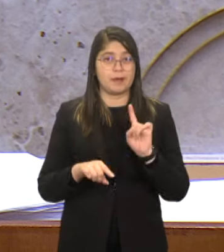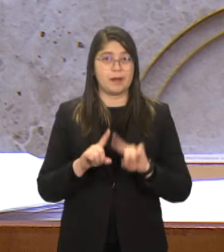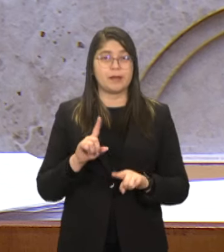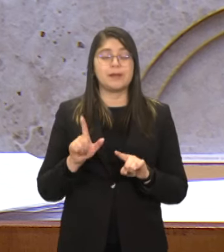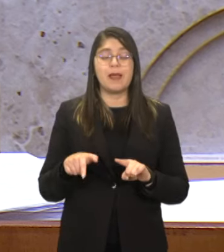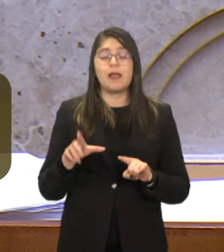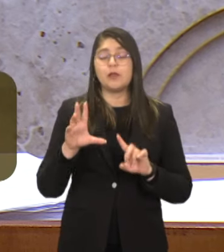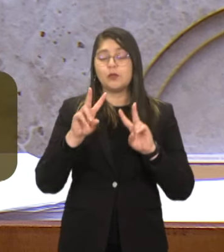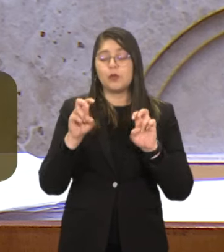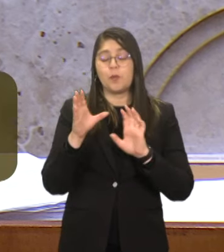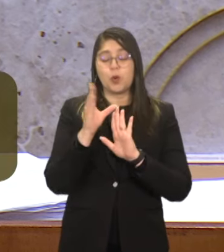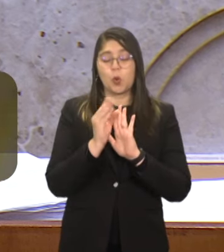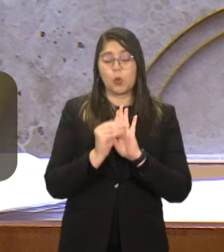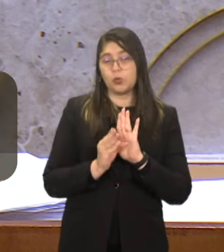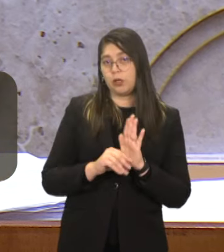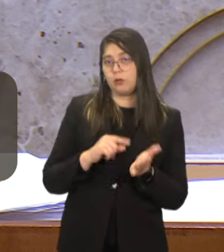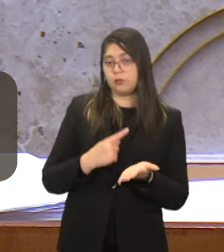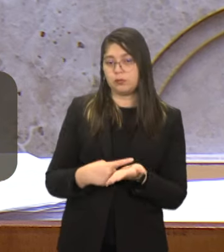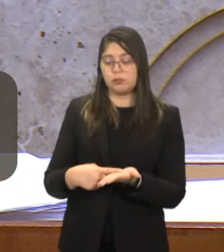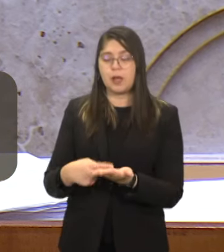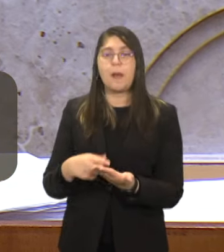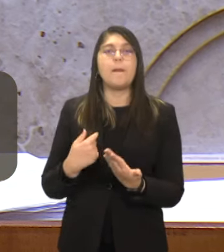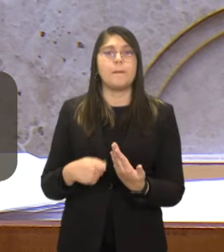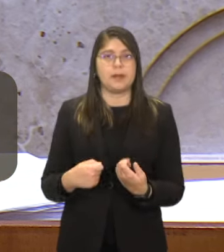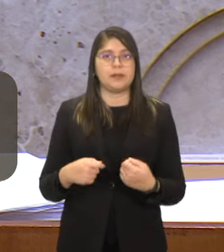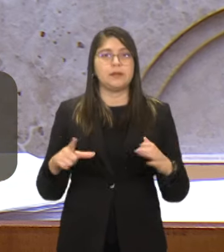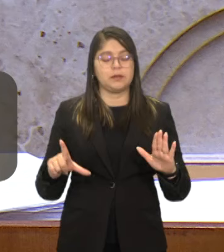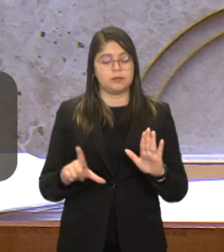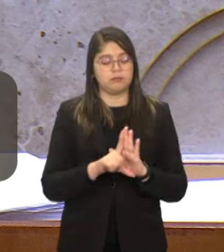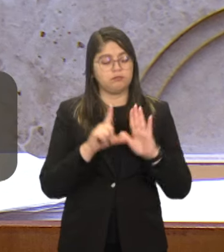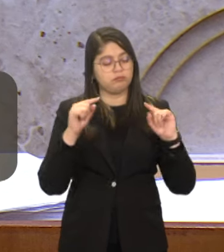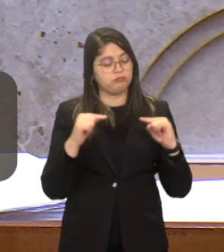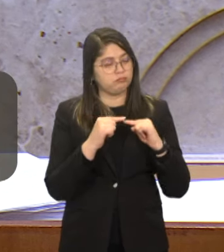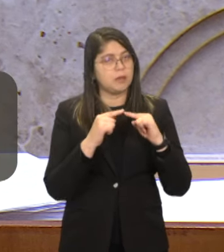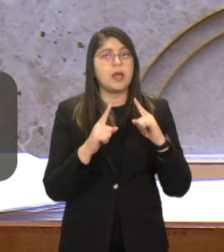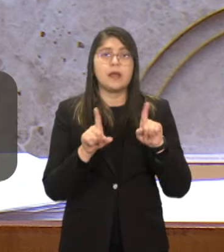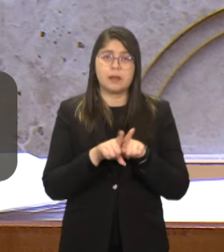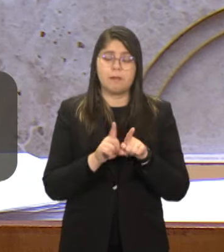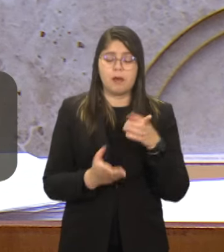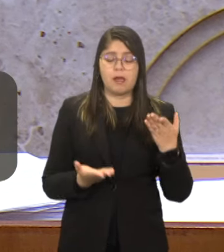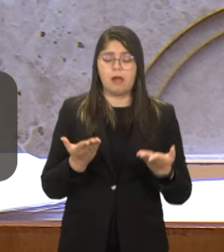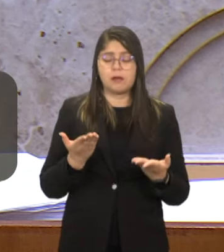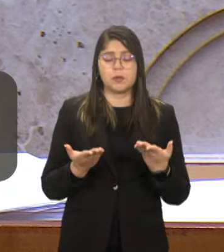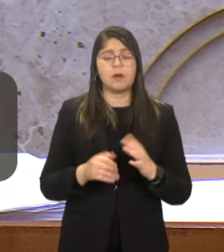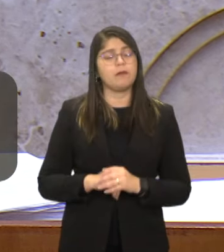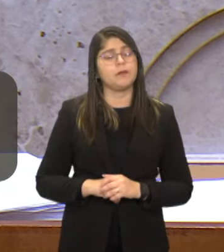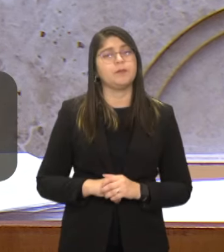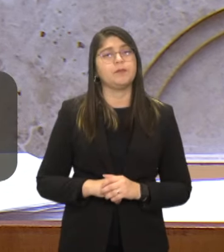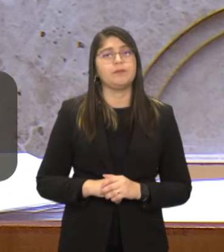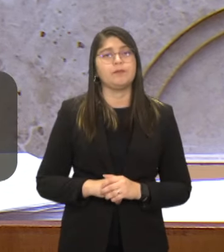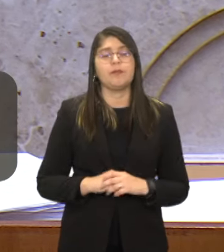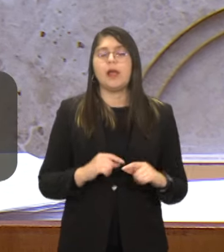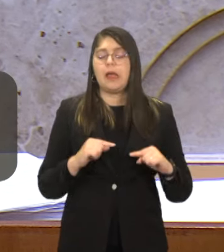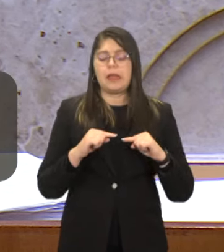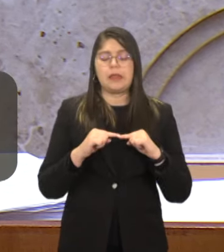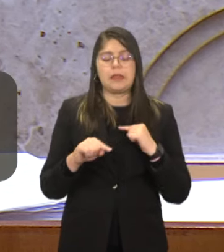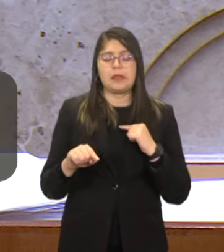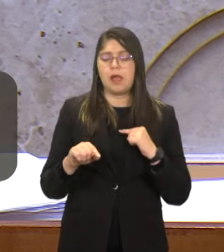conteúdo pactuado, que deve ser lícito e respeitar a razoabilidade. Não cabe ao